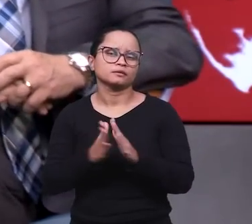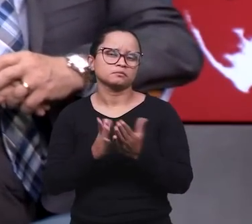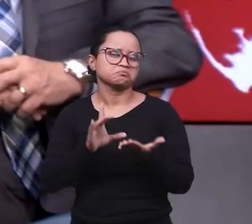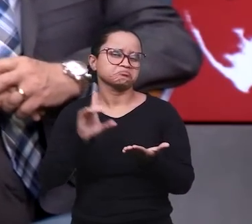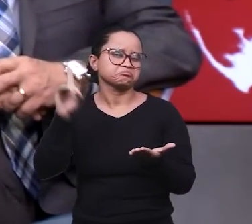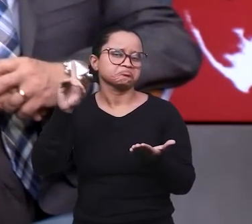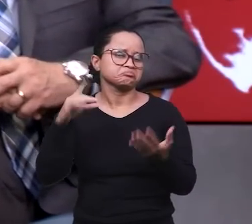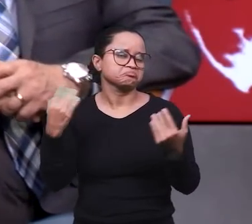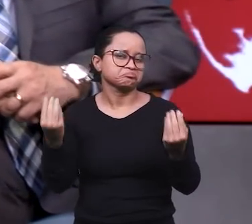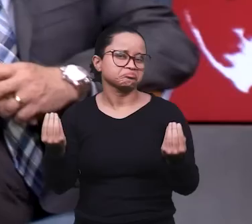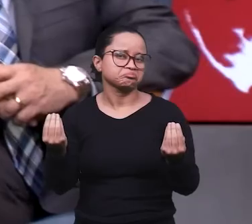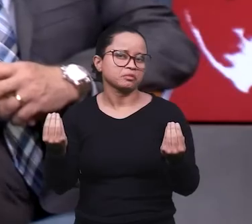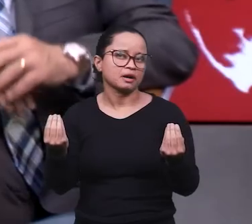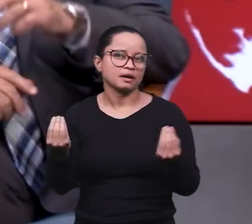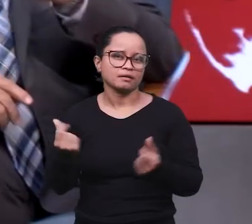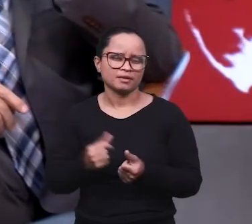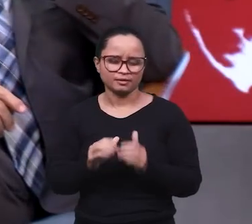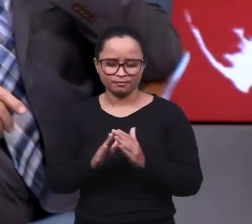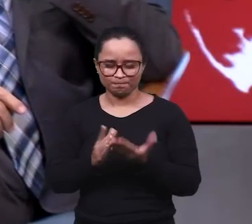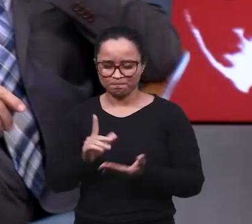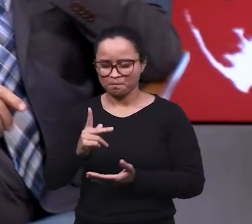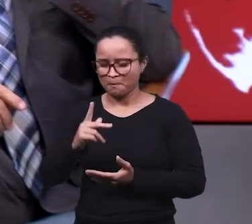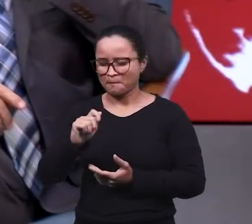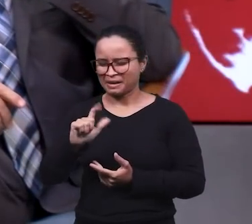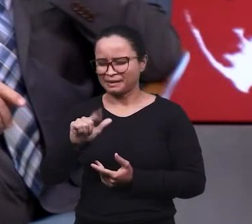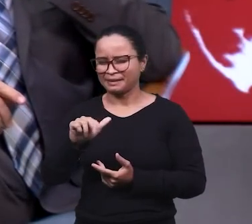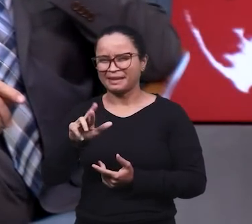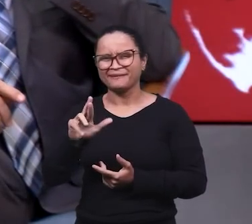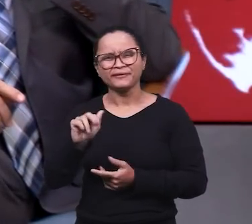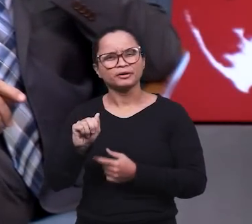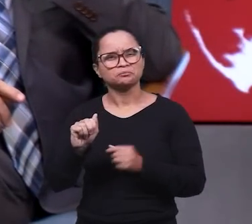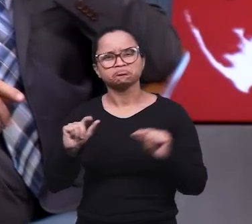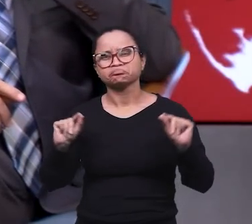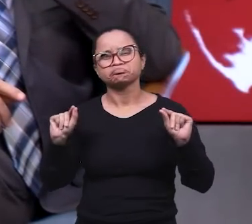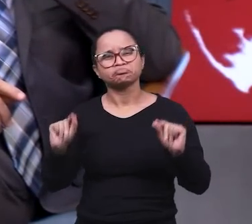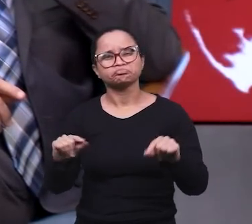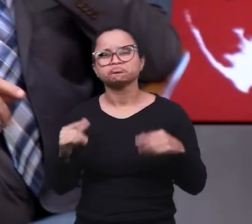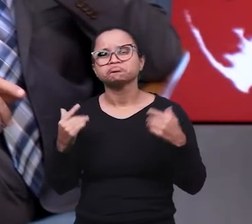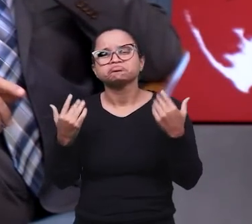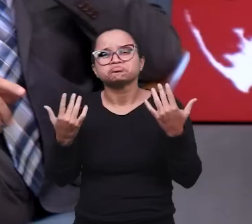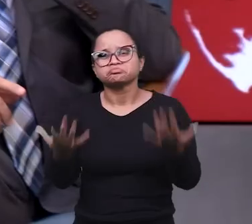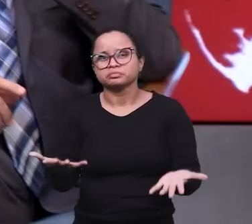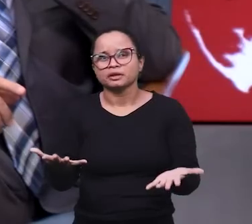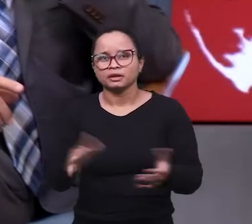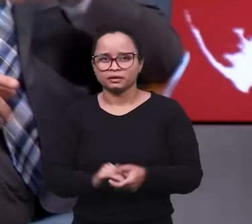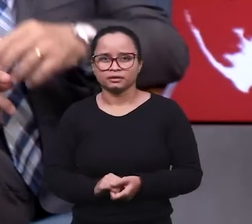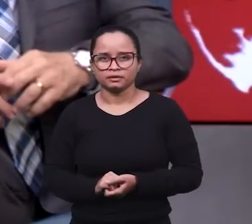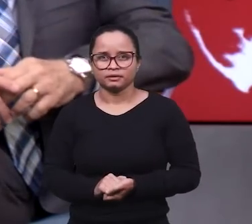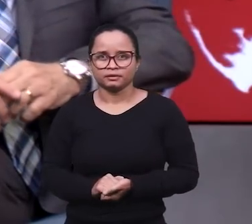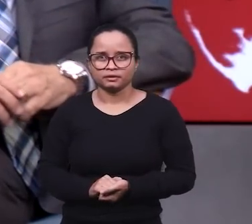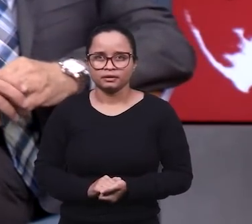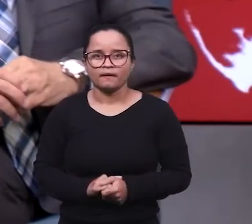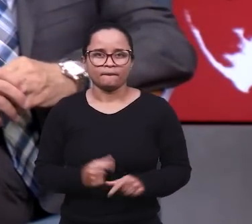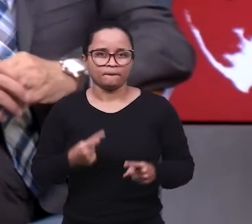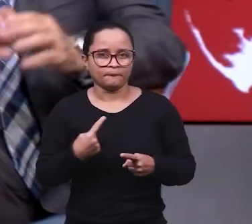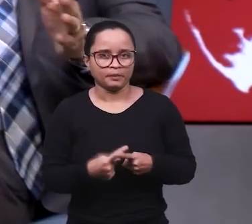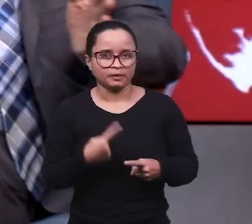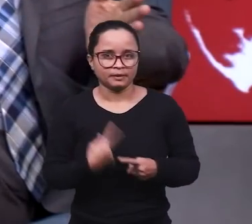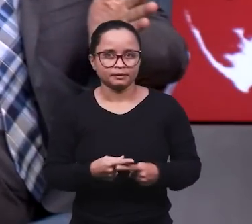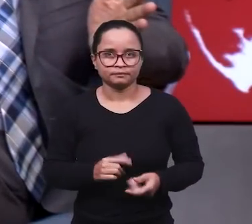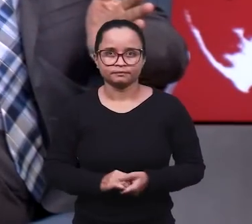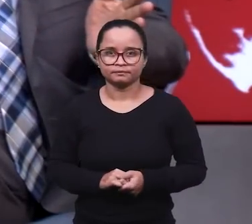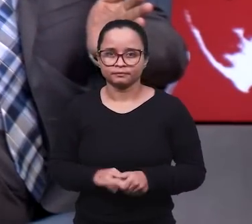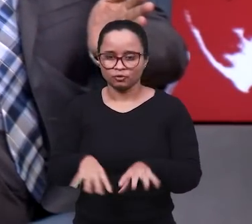ministério da palavra? Mas que palavra? Será então que a palavra... Porque